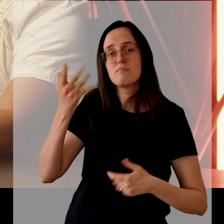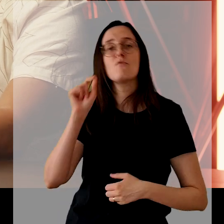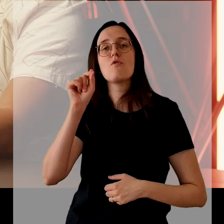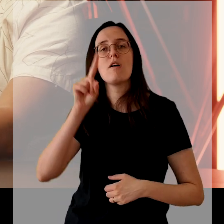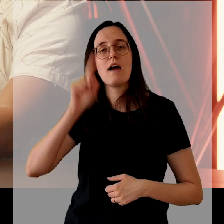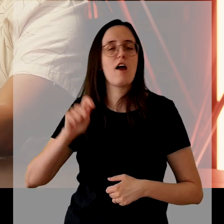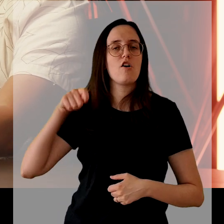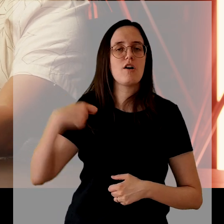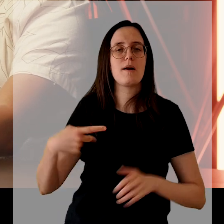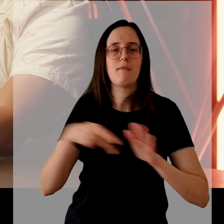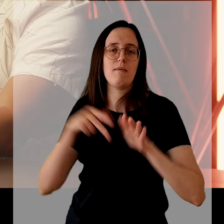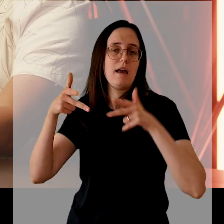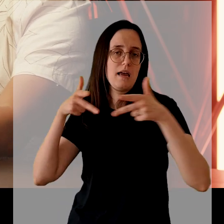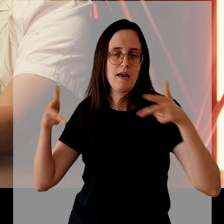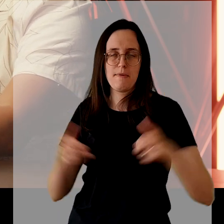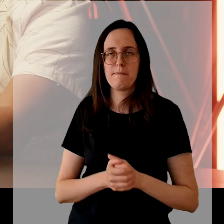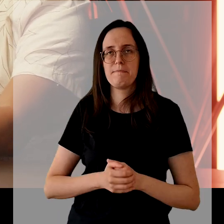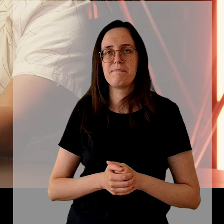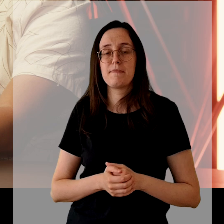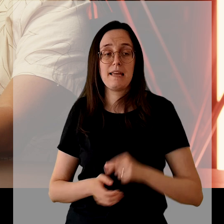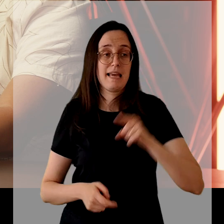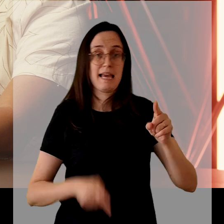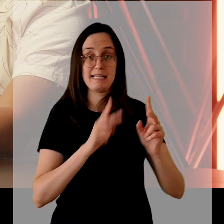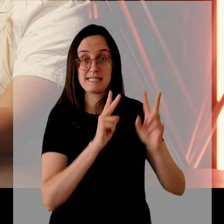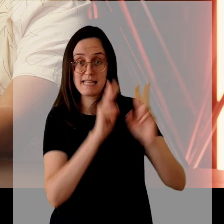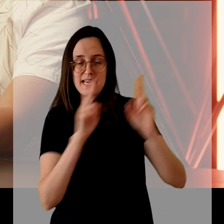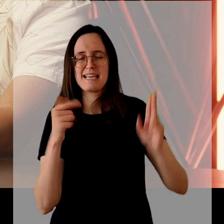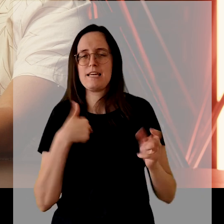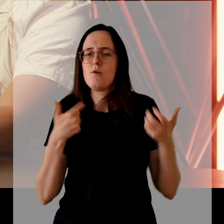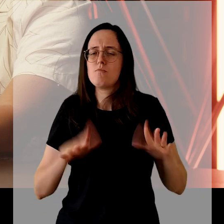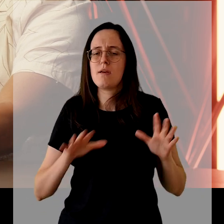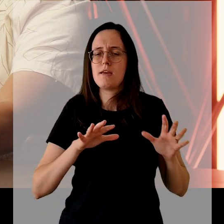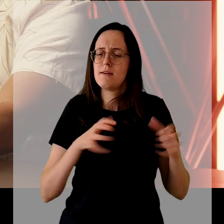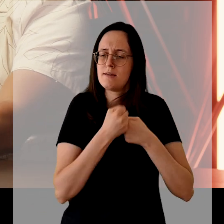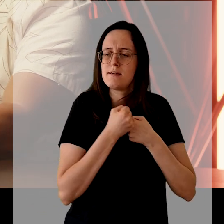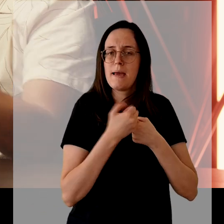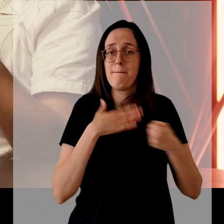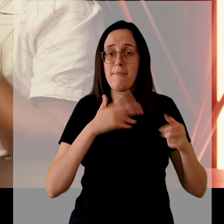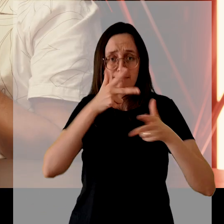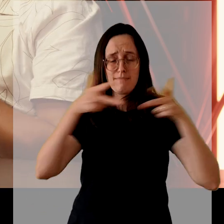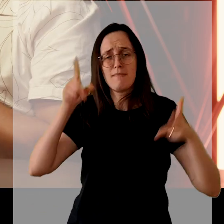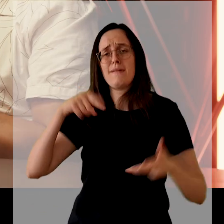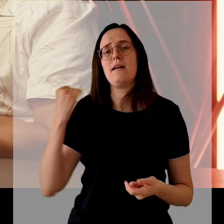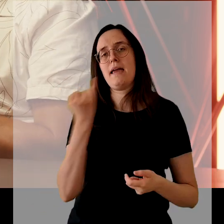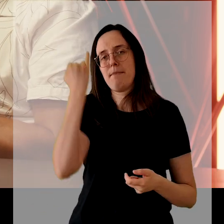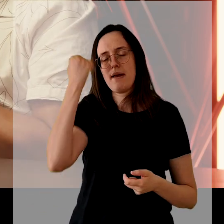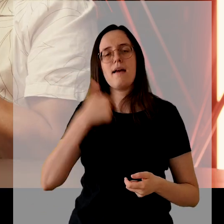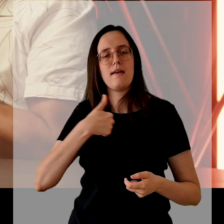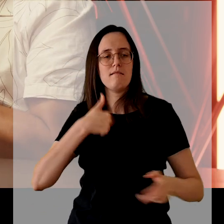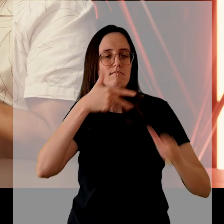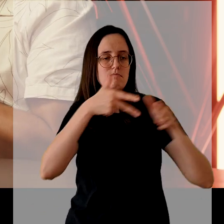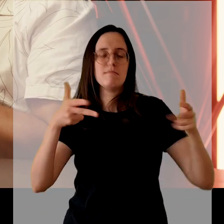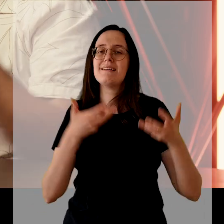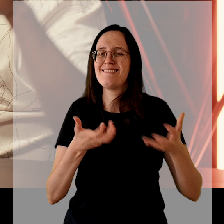apareceu era a coisa da operação de câmera, né? No contracapa, eu não queria abrir mão da operação. Para mim, a operação de câmera era uma coisa muito importante,